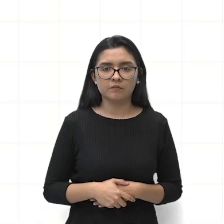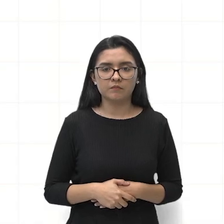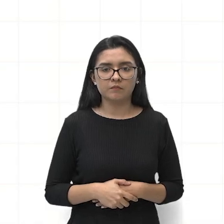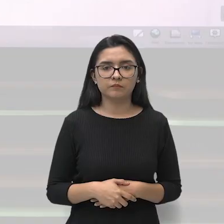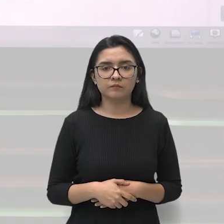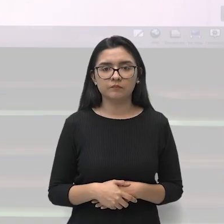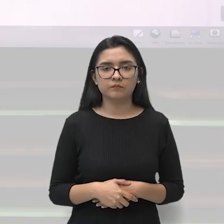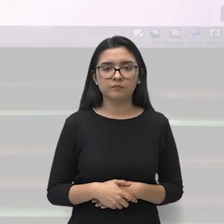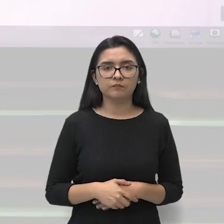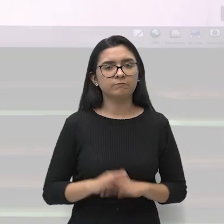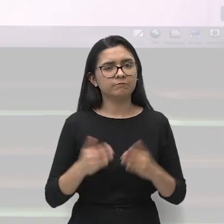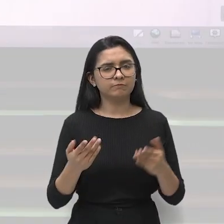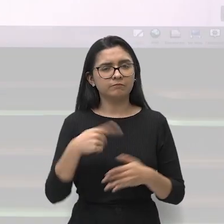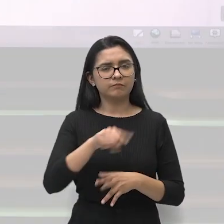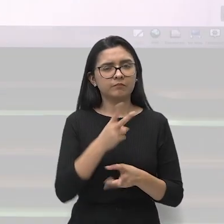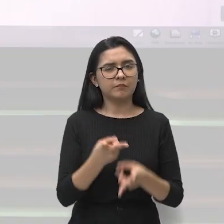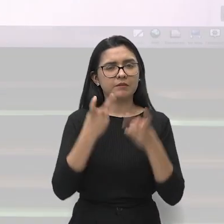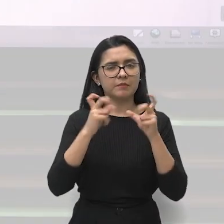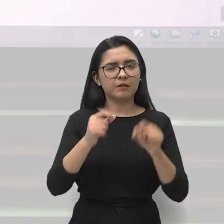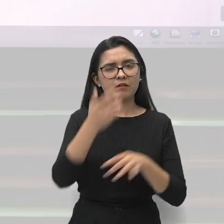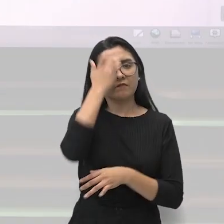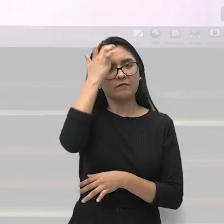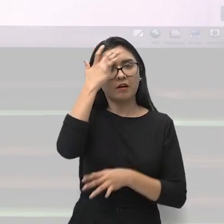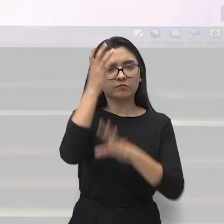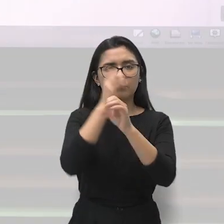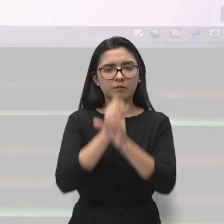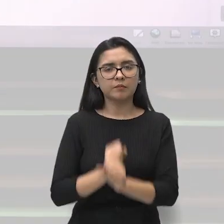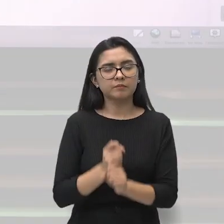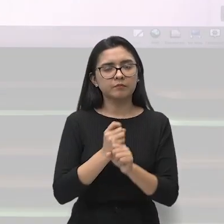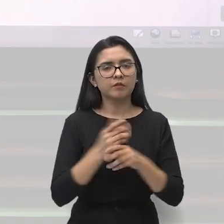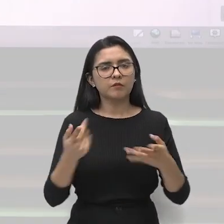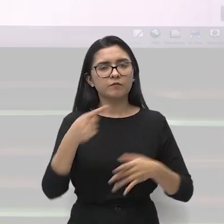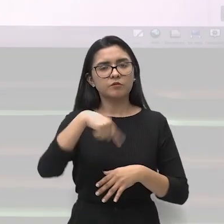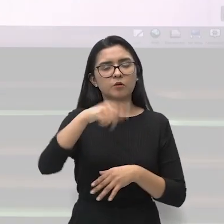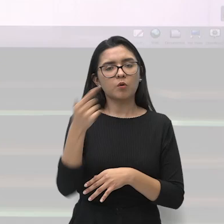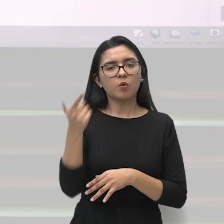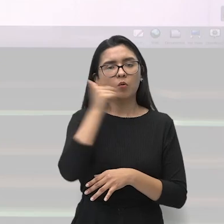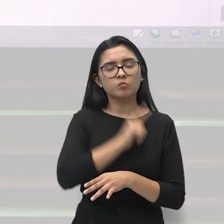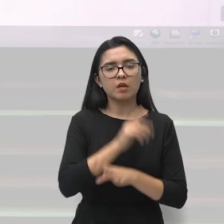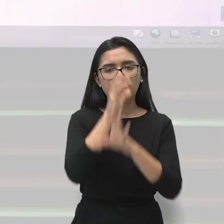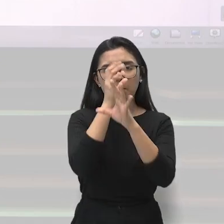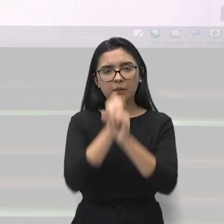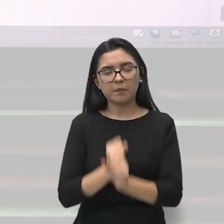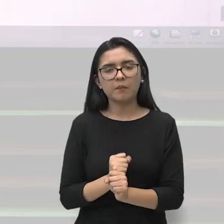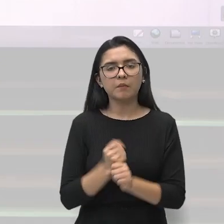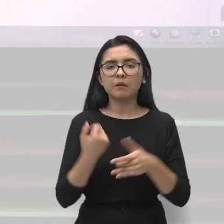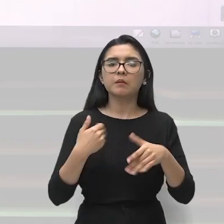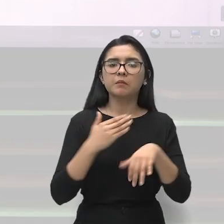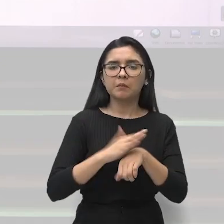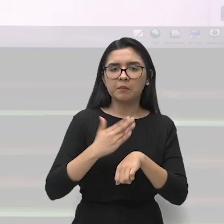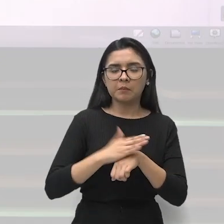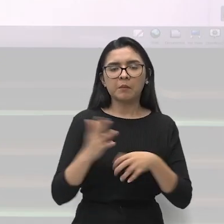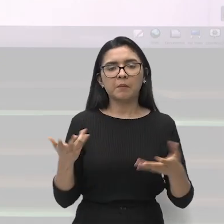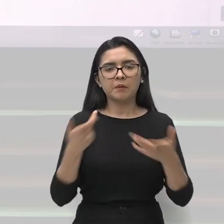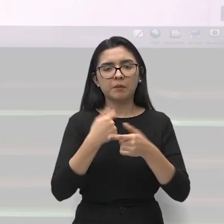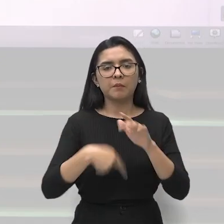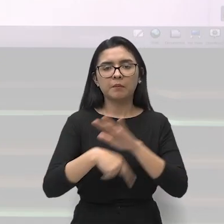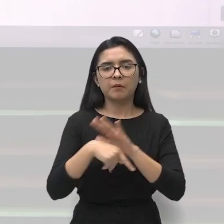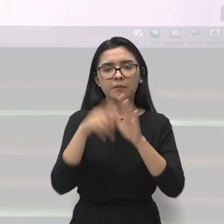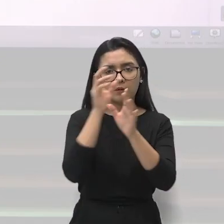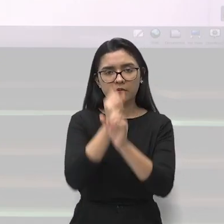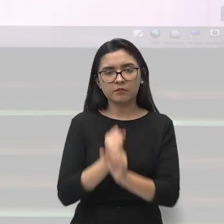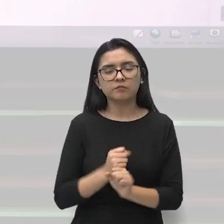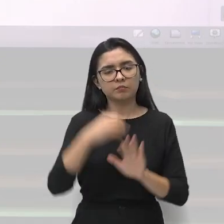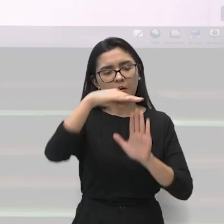15,625. Não é bacana? Não é fácil? A partir do momento em que você consegue desenvolver aí a habilidade aritmética